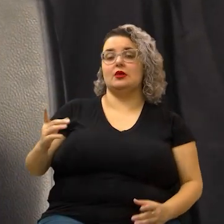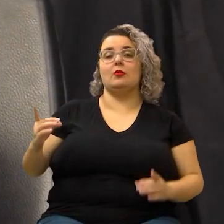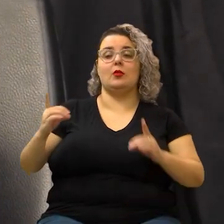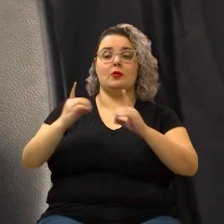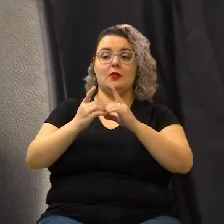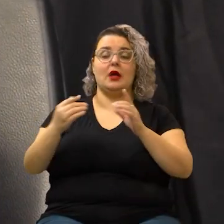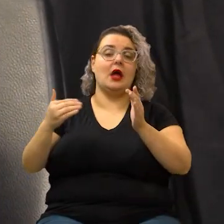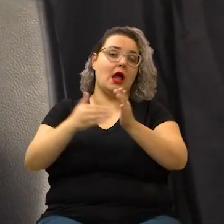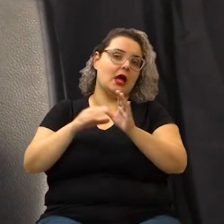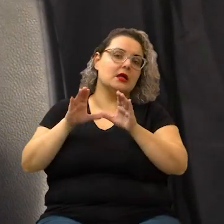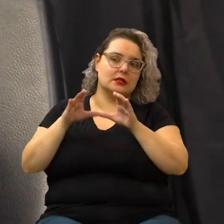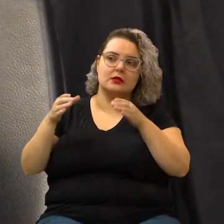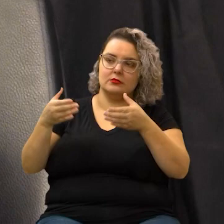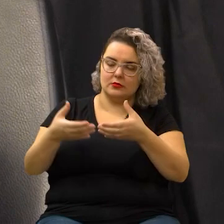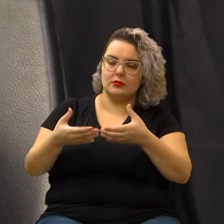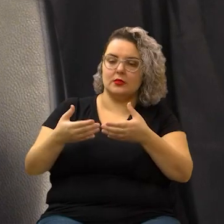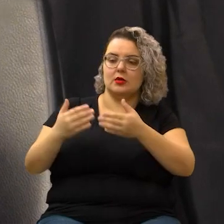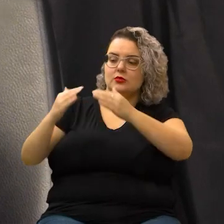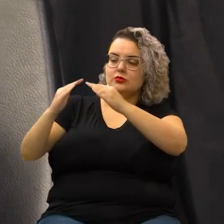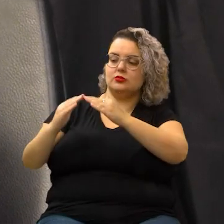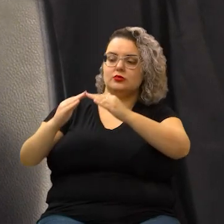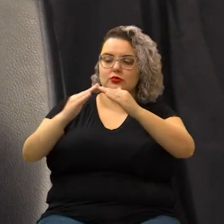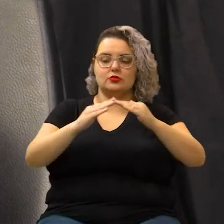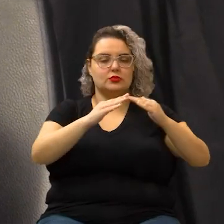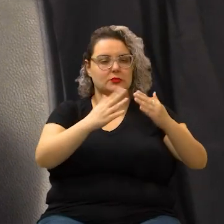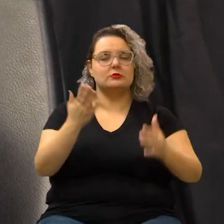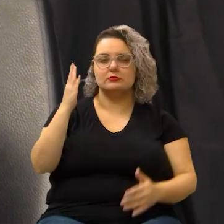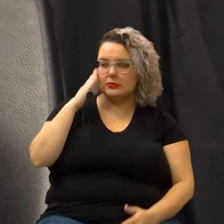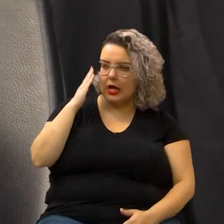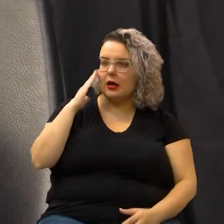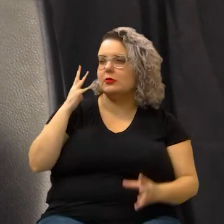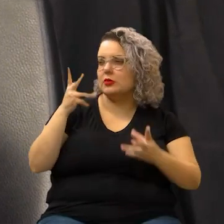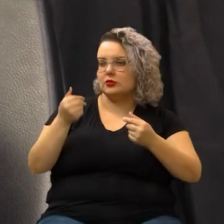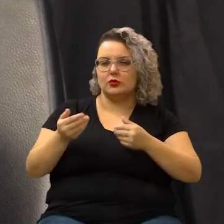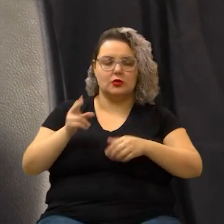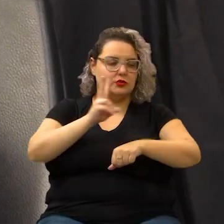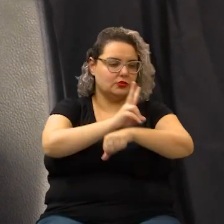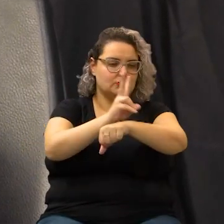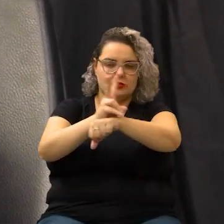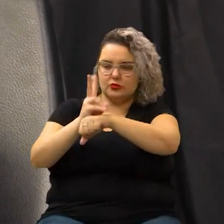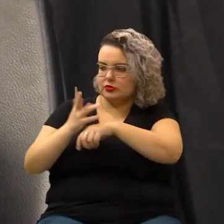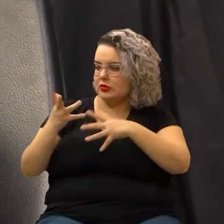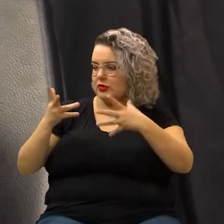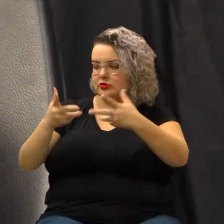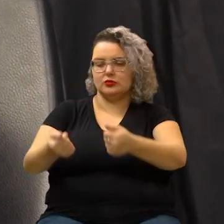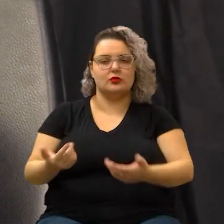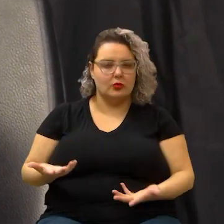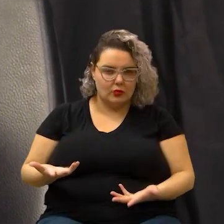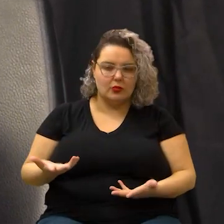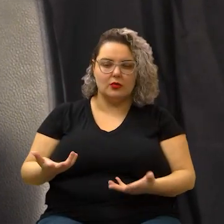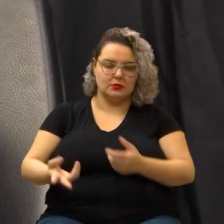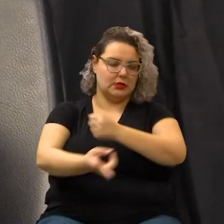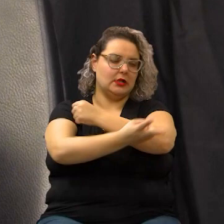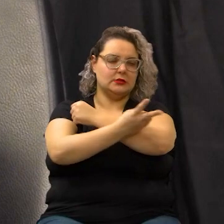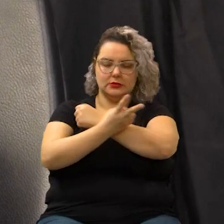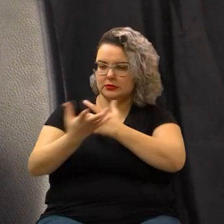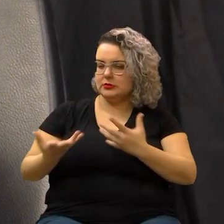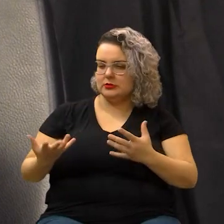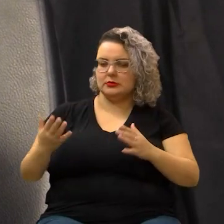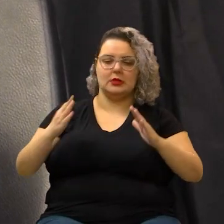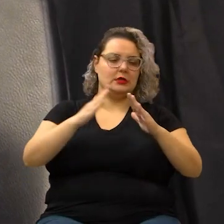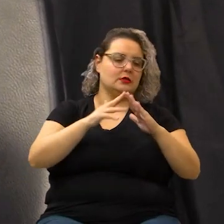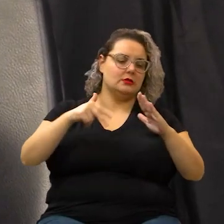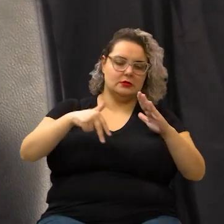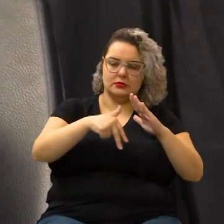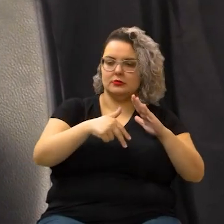de aproximação até mesmo da comunidade, as vizinhanças, sabe, todo mundo cuidava do filho de todo mundo, entrava na casa